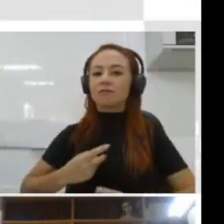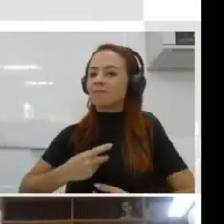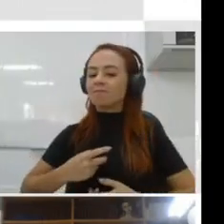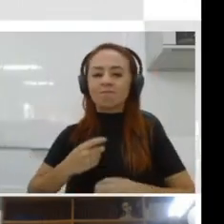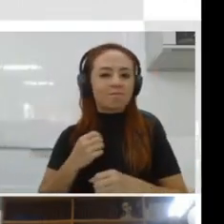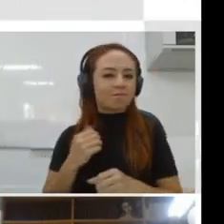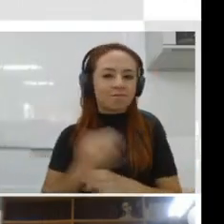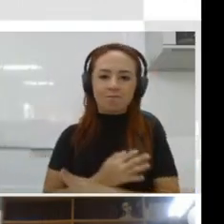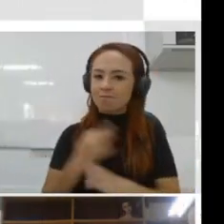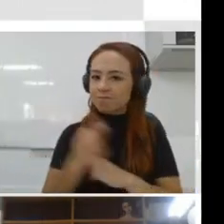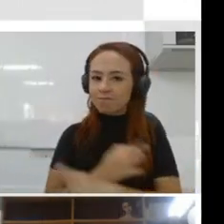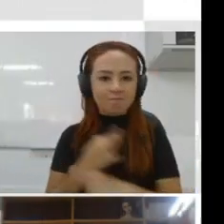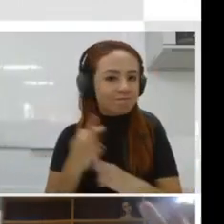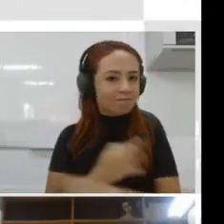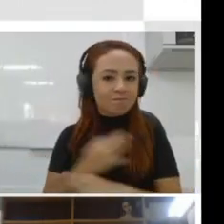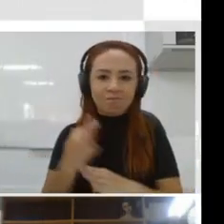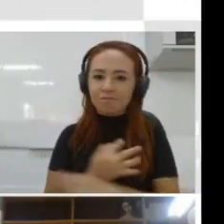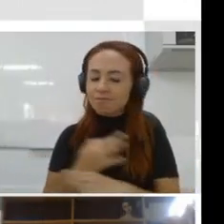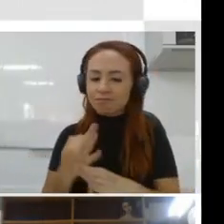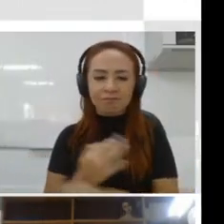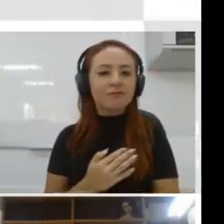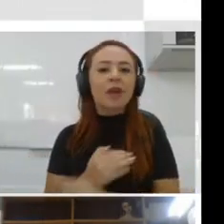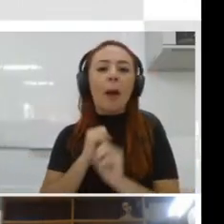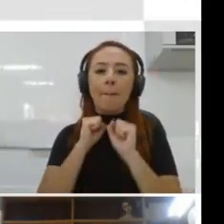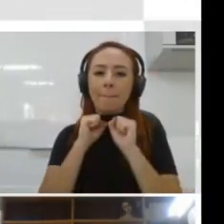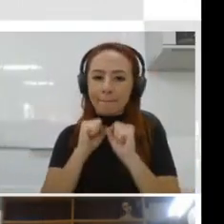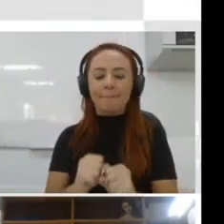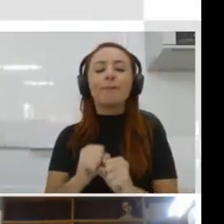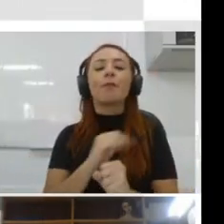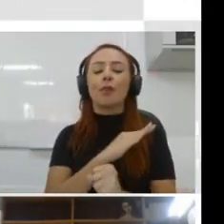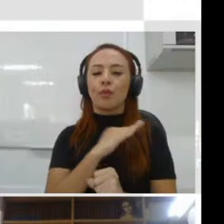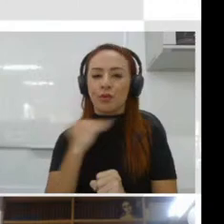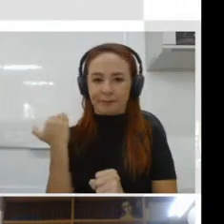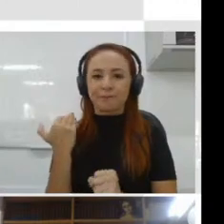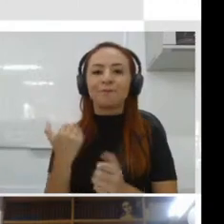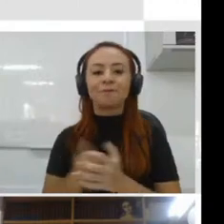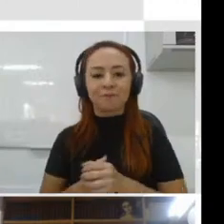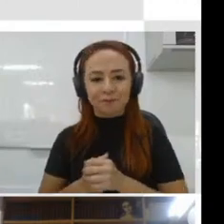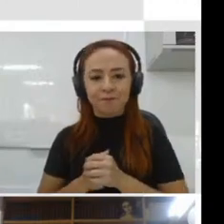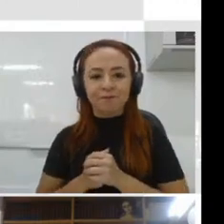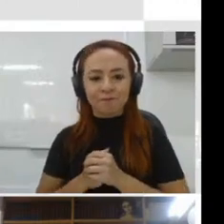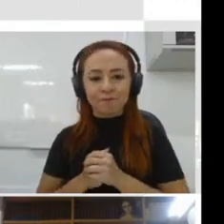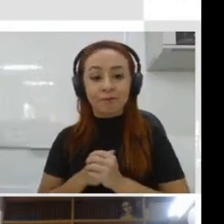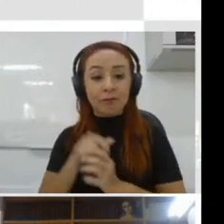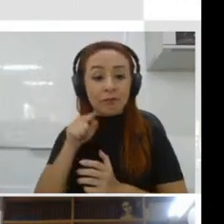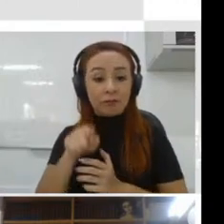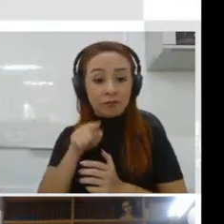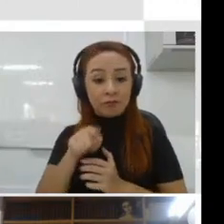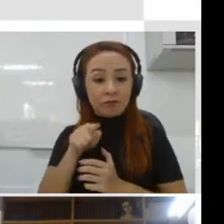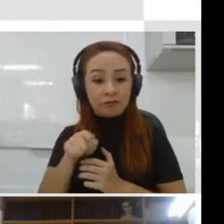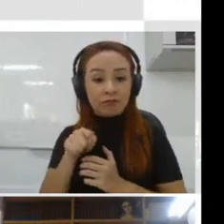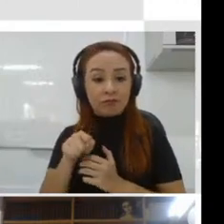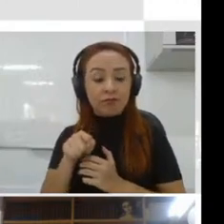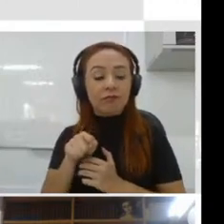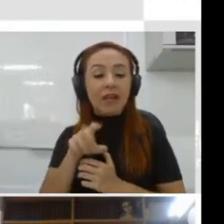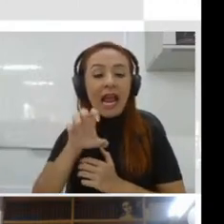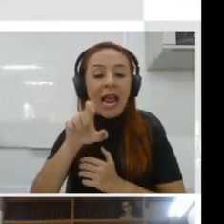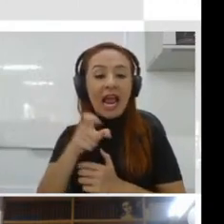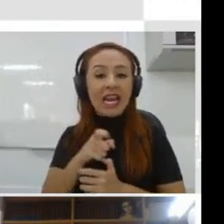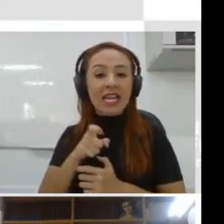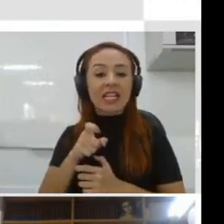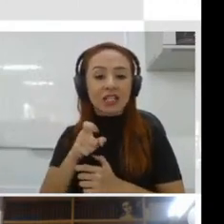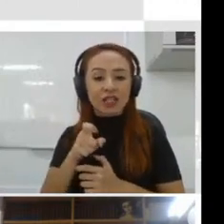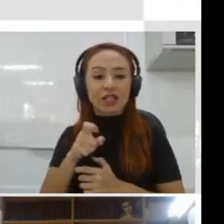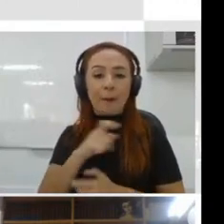acho que é exatamente essa a melhor frase para definirmos a nossa questão. Penso que não poderemos nos adaptar ao aquecimento de 3 graus